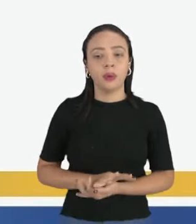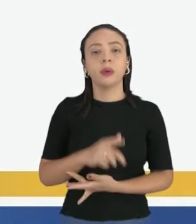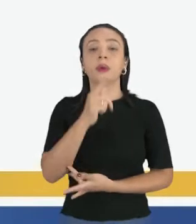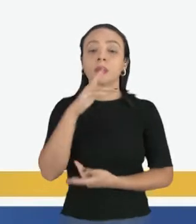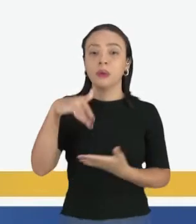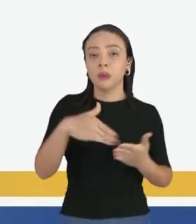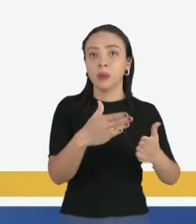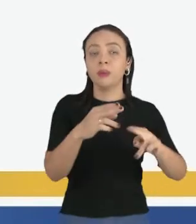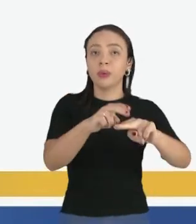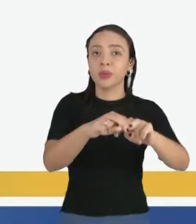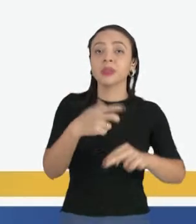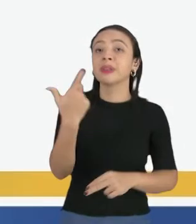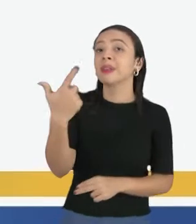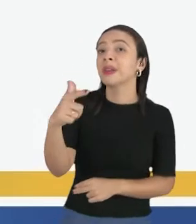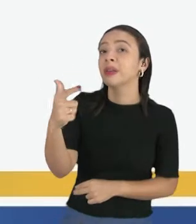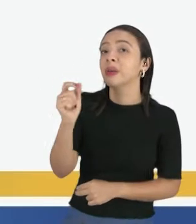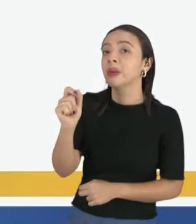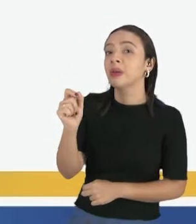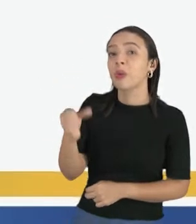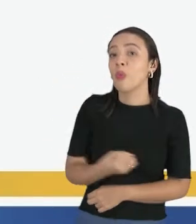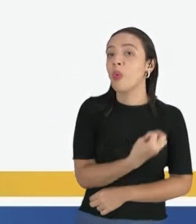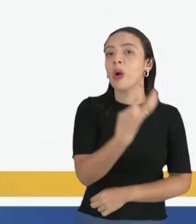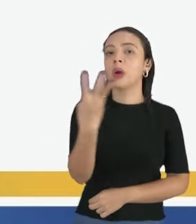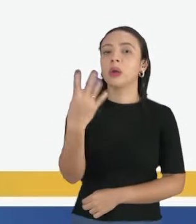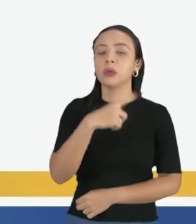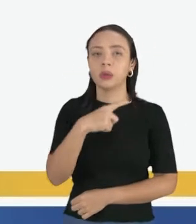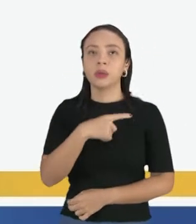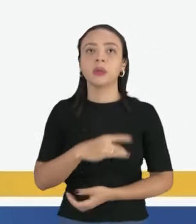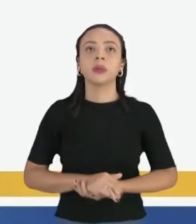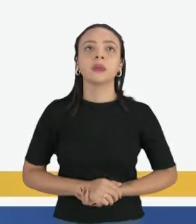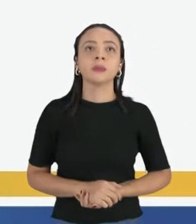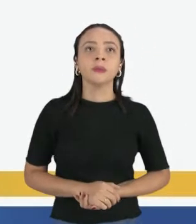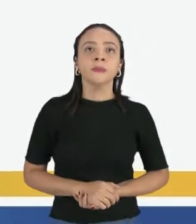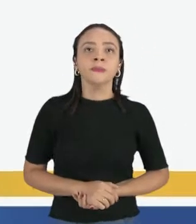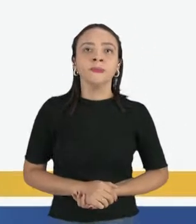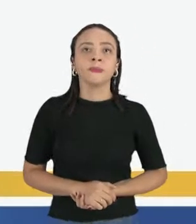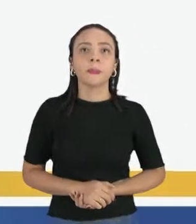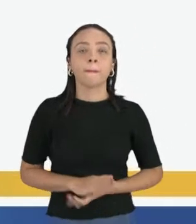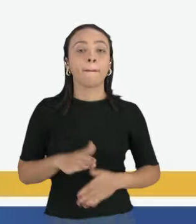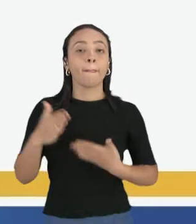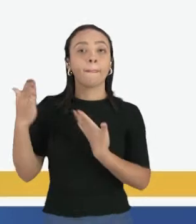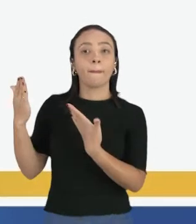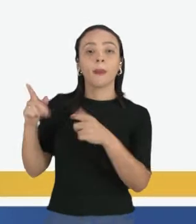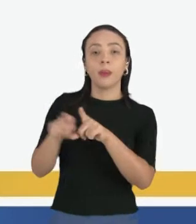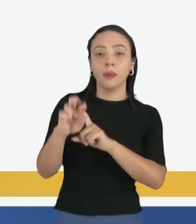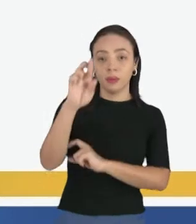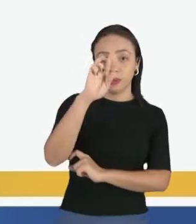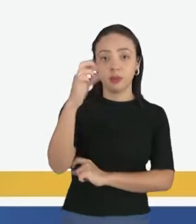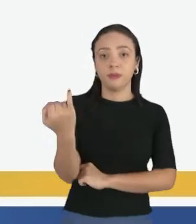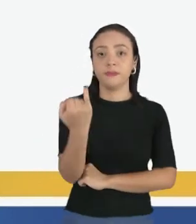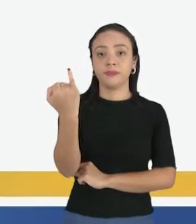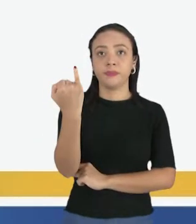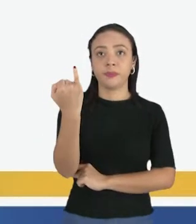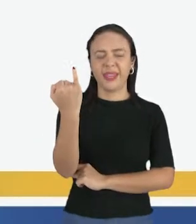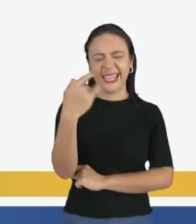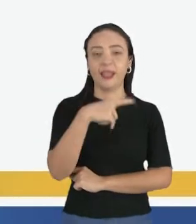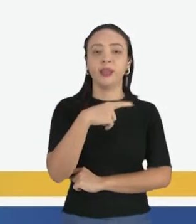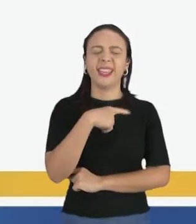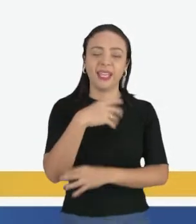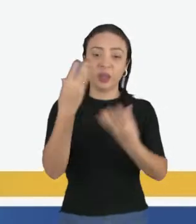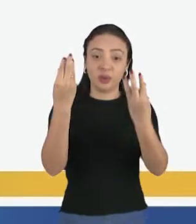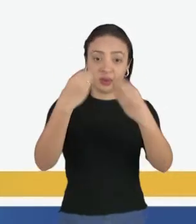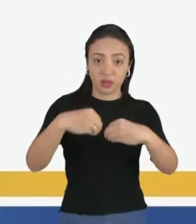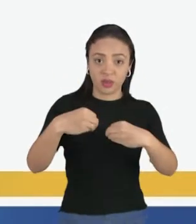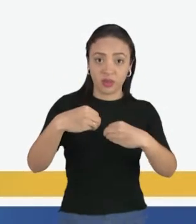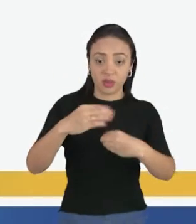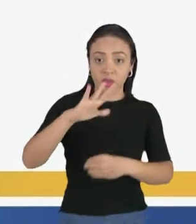qual não aparecem quantificados como pontos. E aí vem uma observação importante. Além dos danos